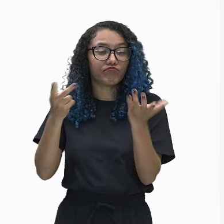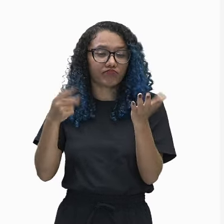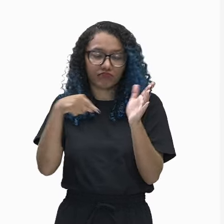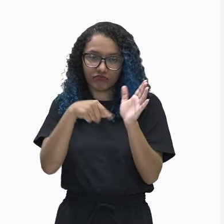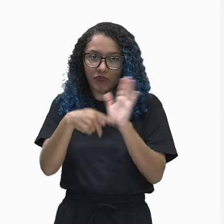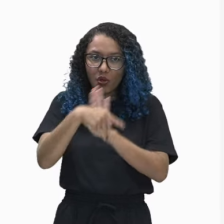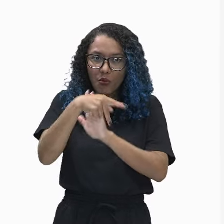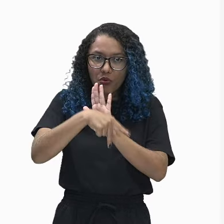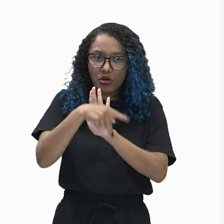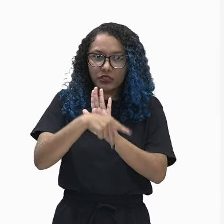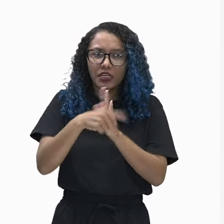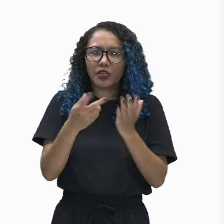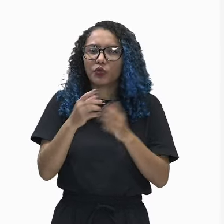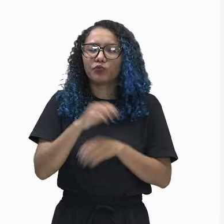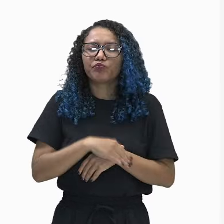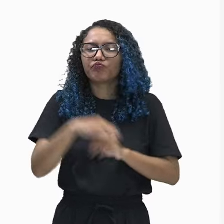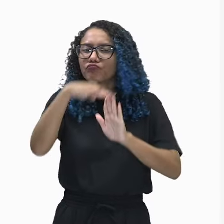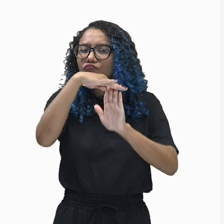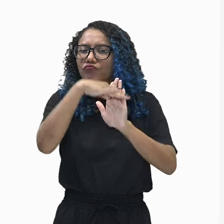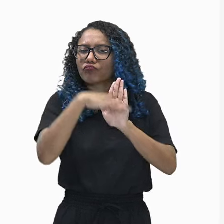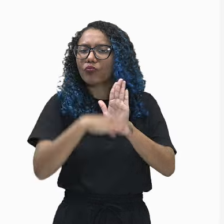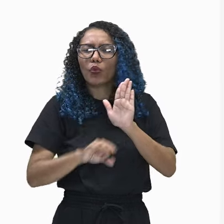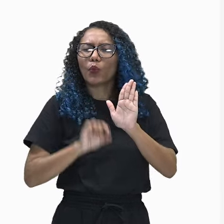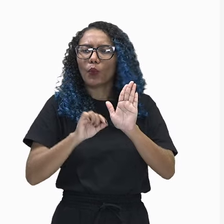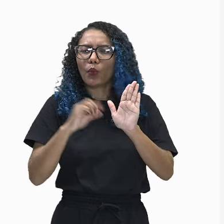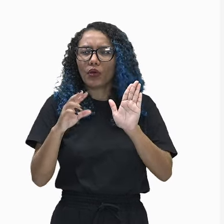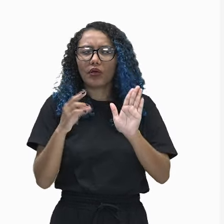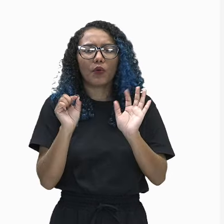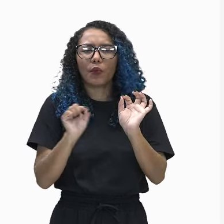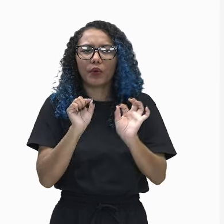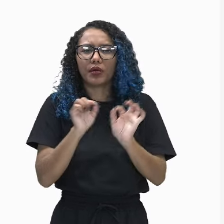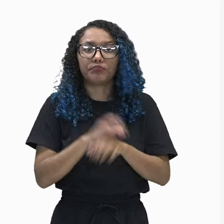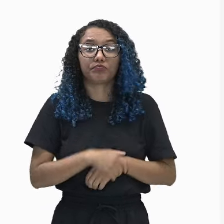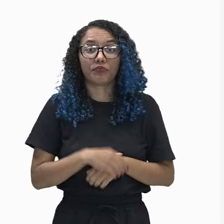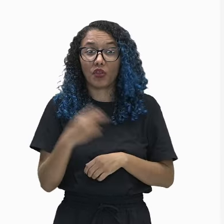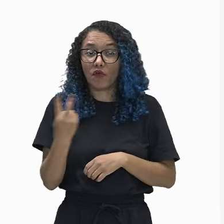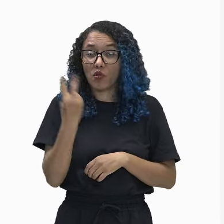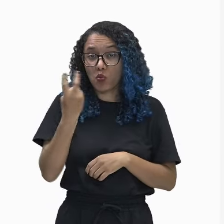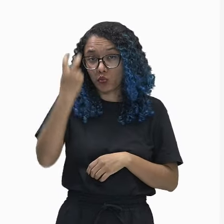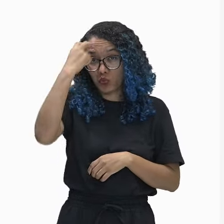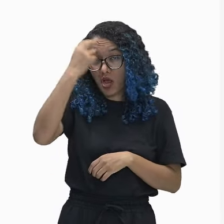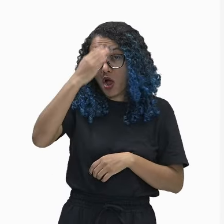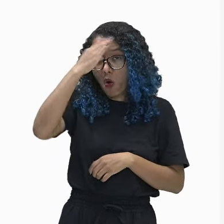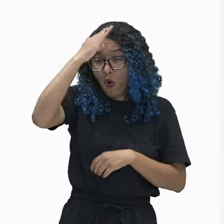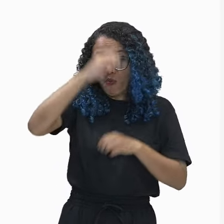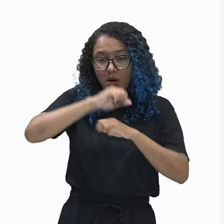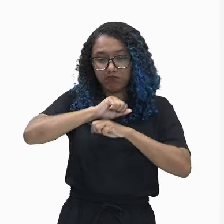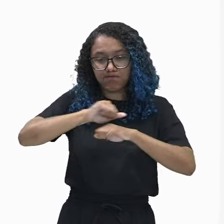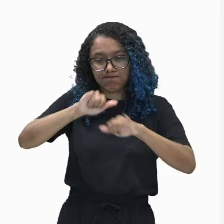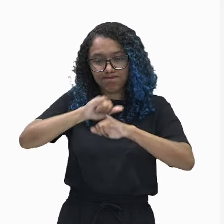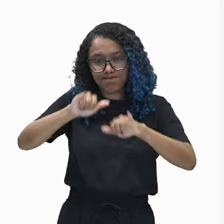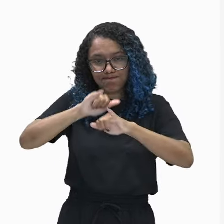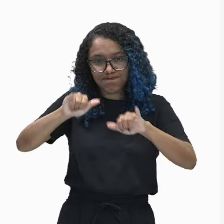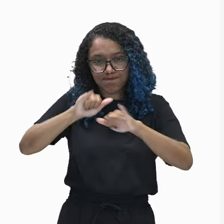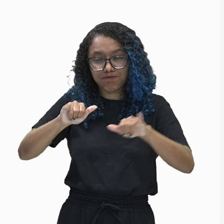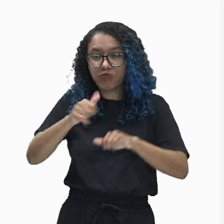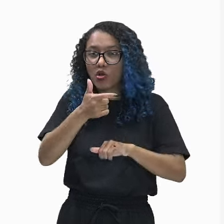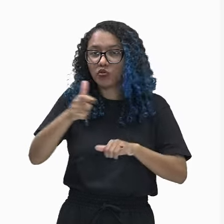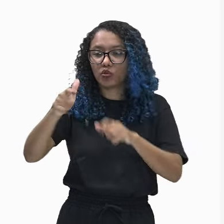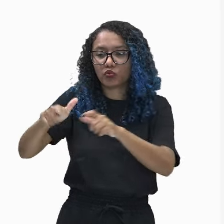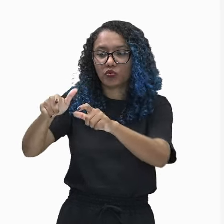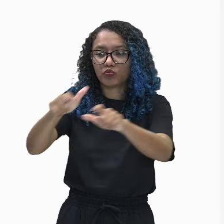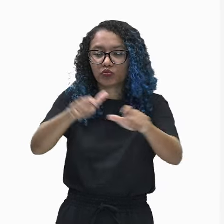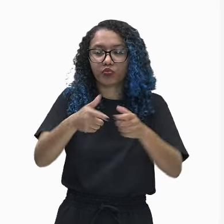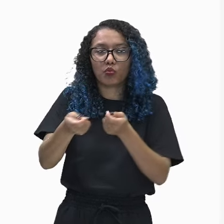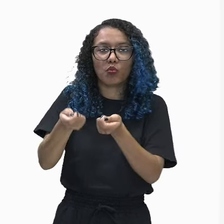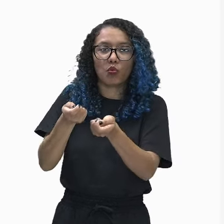aculturação consistia basicamente em transmitir os valores culturais de Roma para as províncias dominadas,